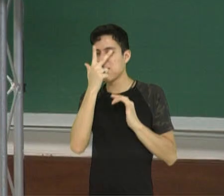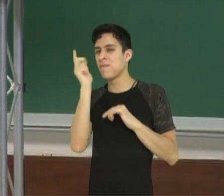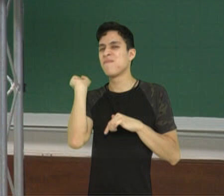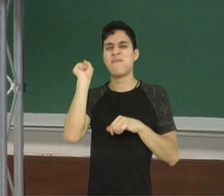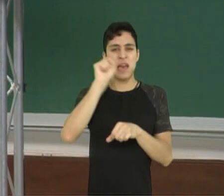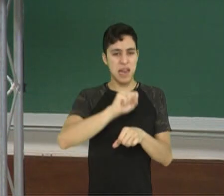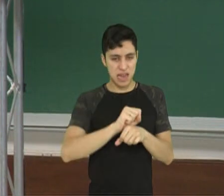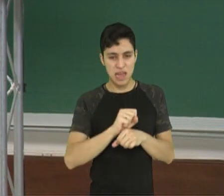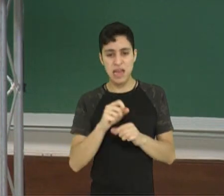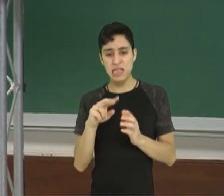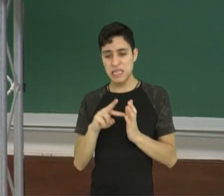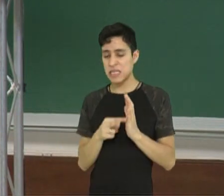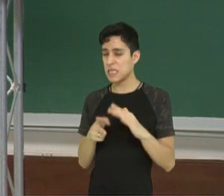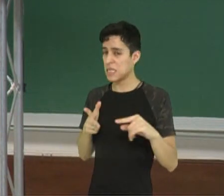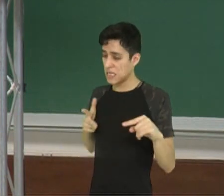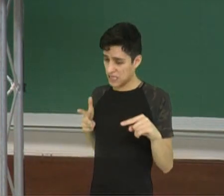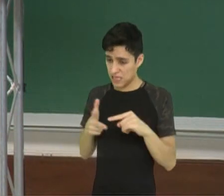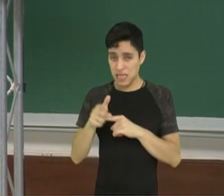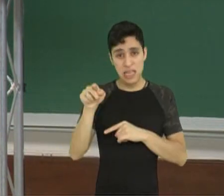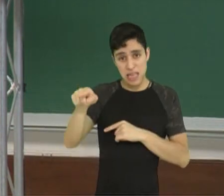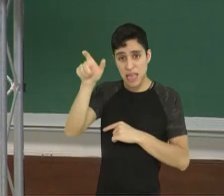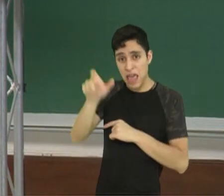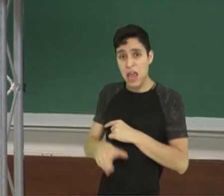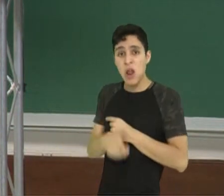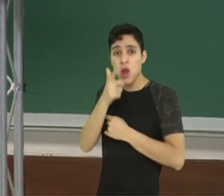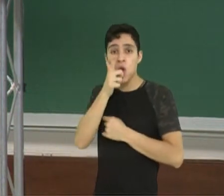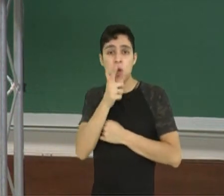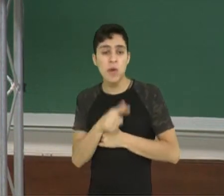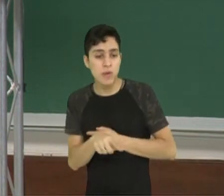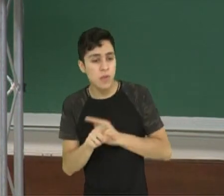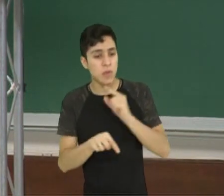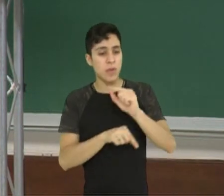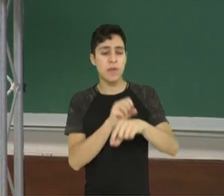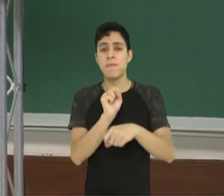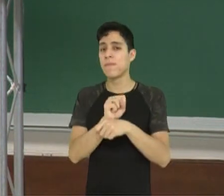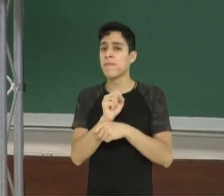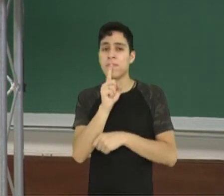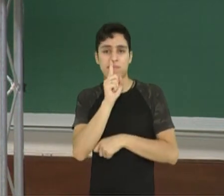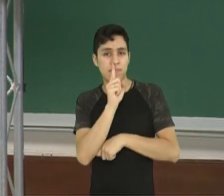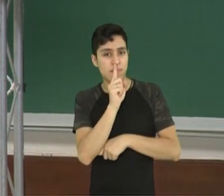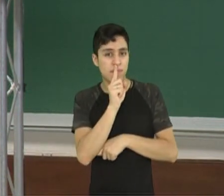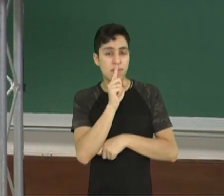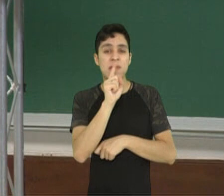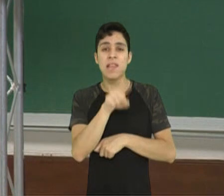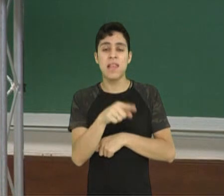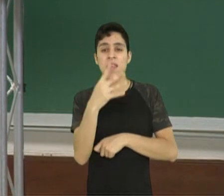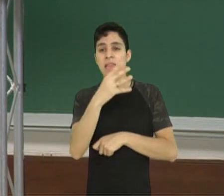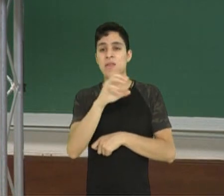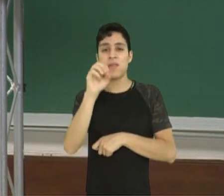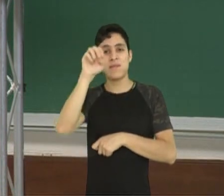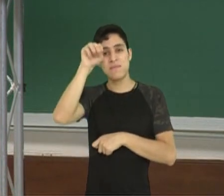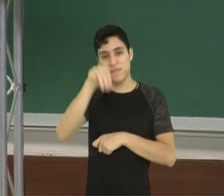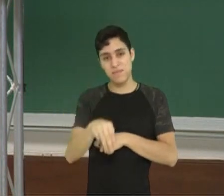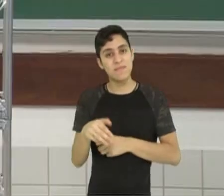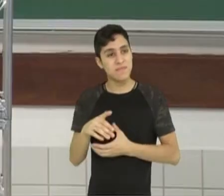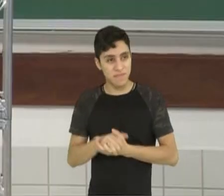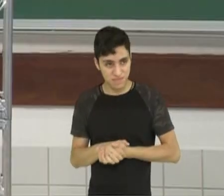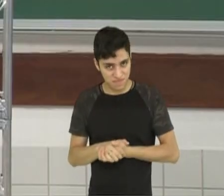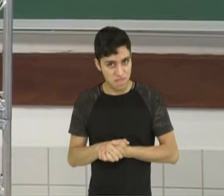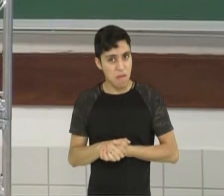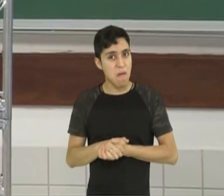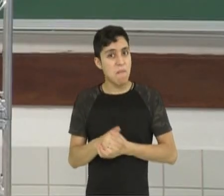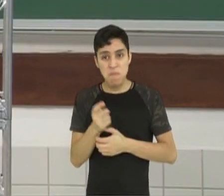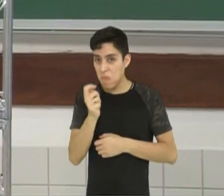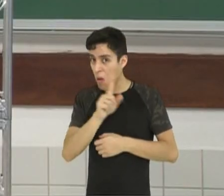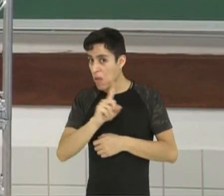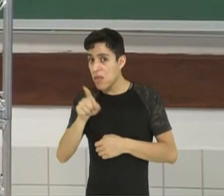trânsito, né, interromper. E ele conseguiu. O trânsito ficou parado, gente, por 40 minutos. Não foi pouco